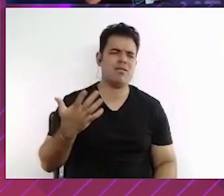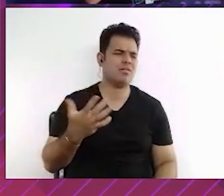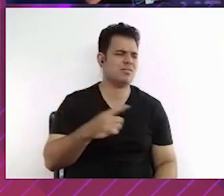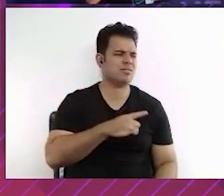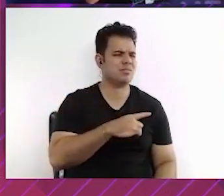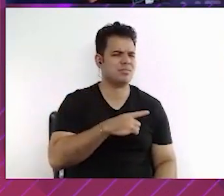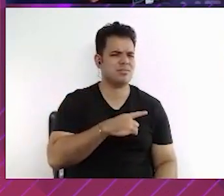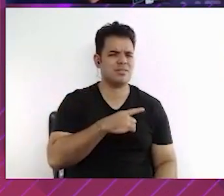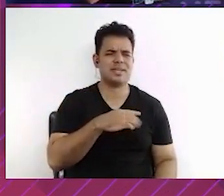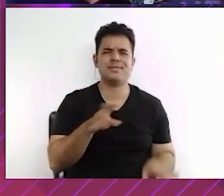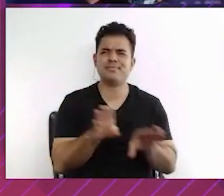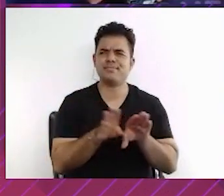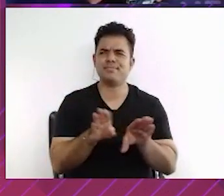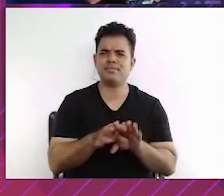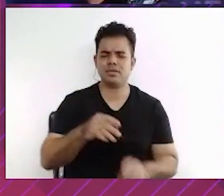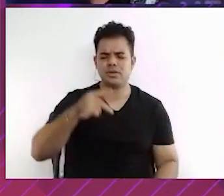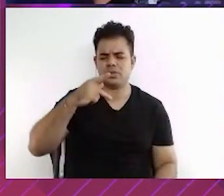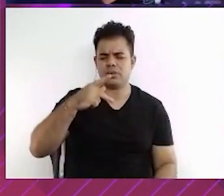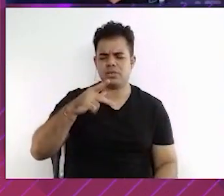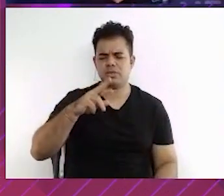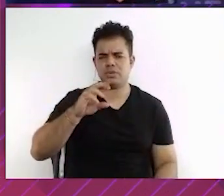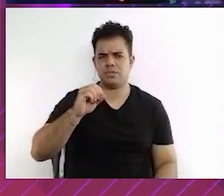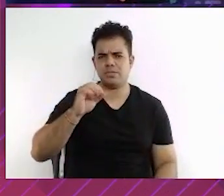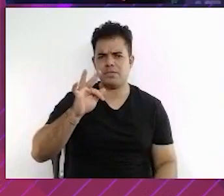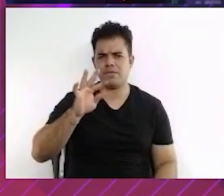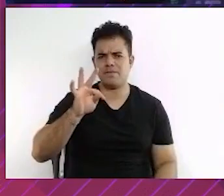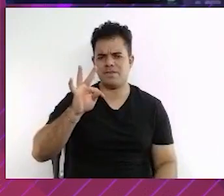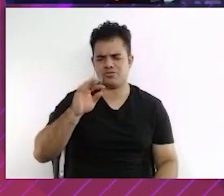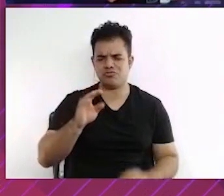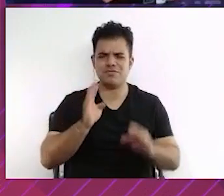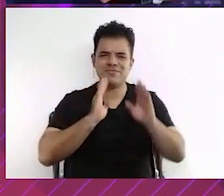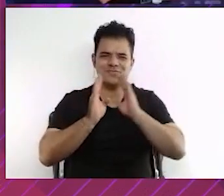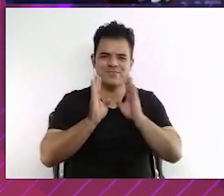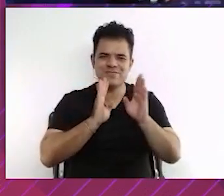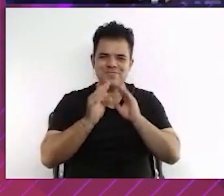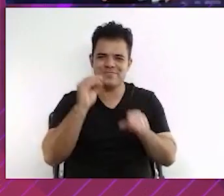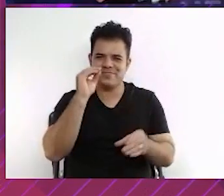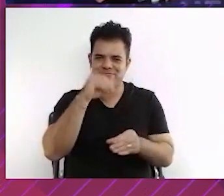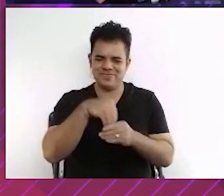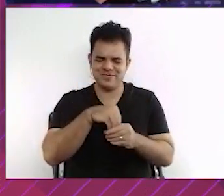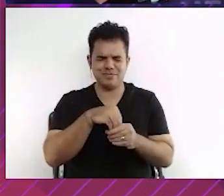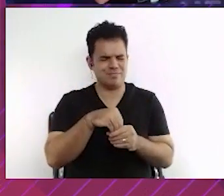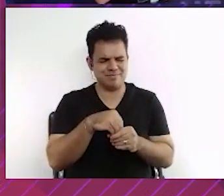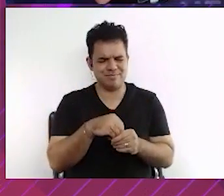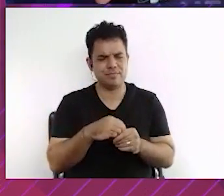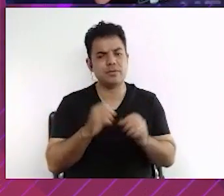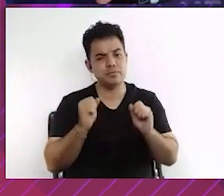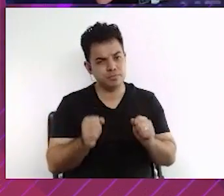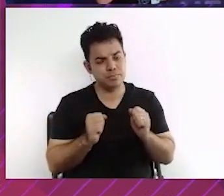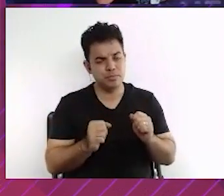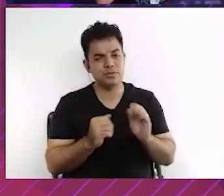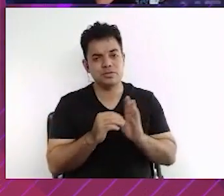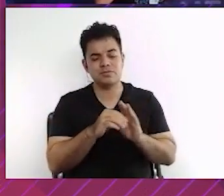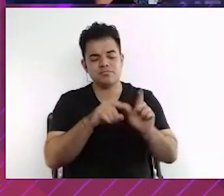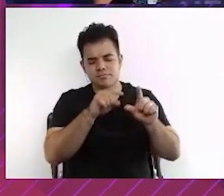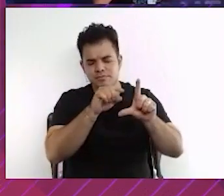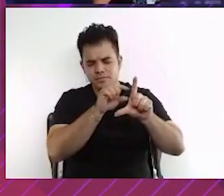tem até o Profit no Facebook. Tem vários outros modelos, né? Mas você pode começar com uma regressão linear